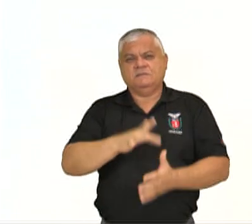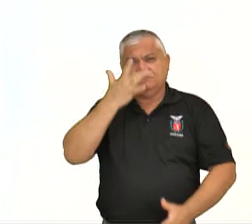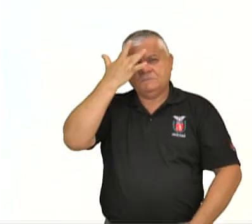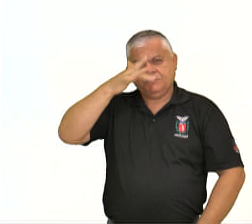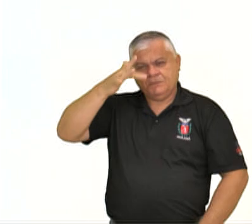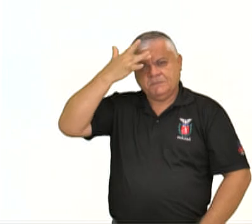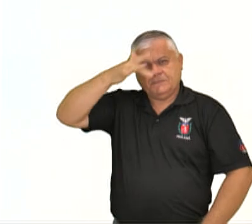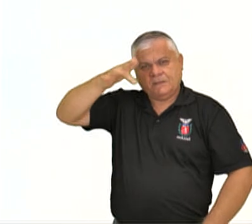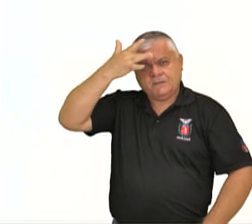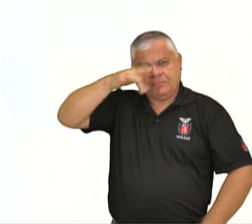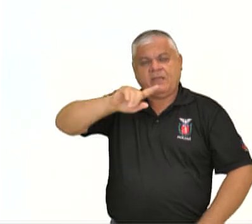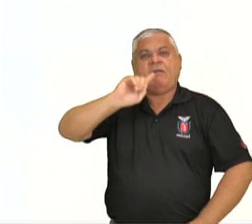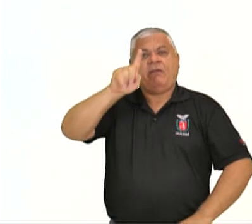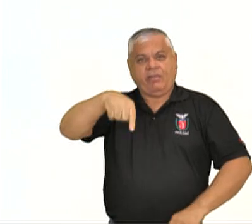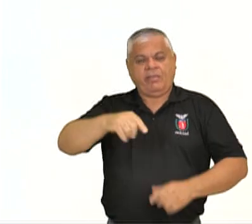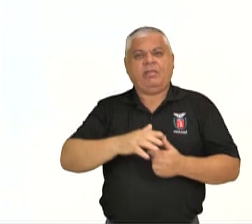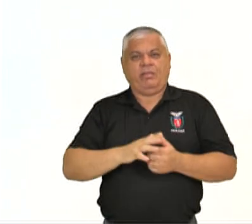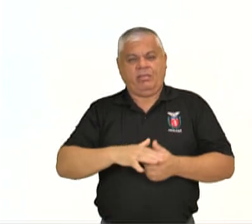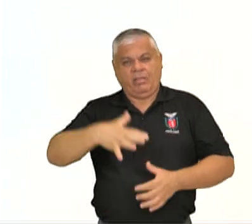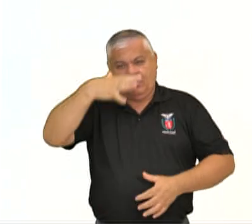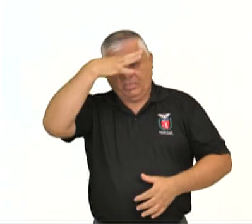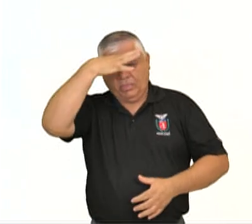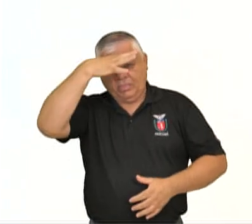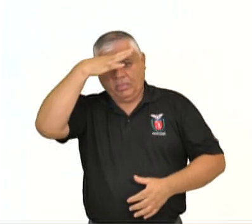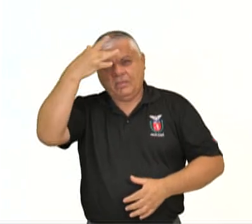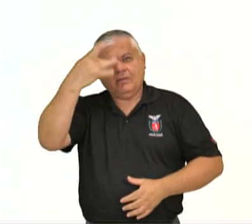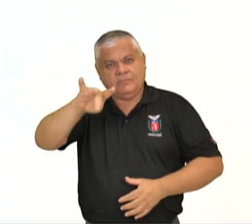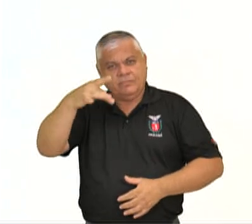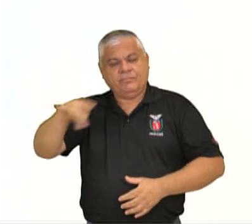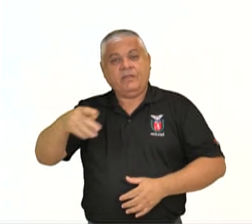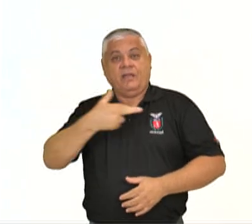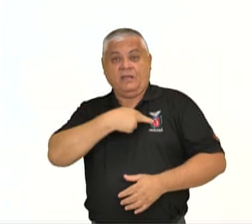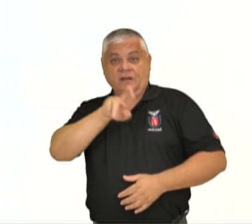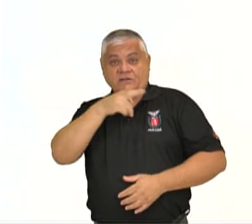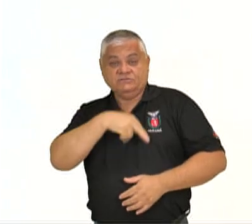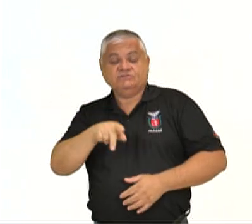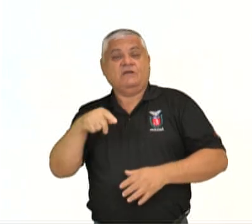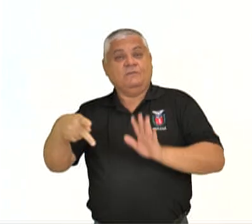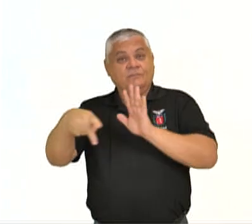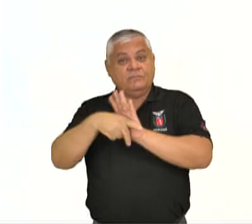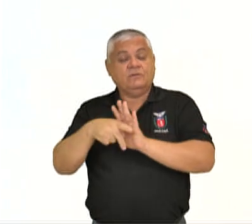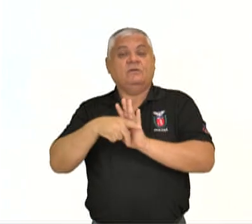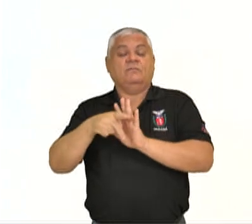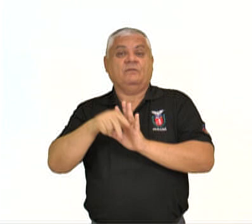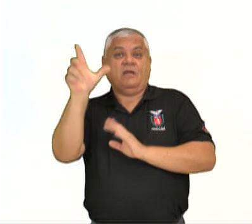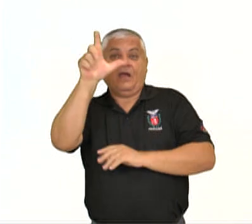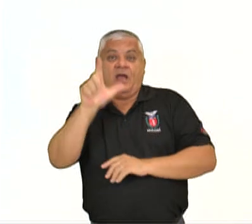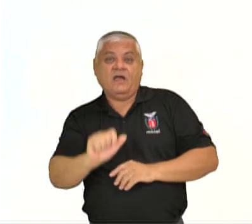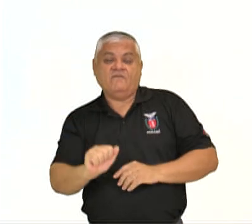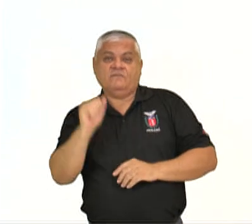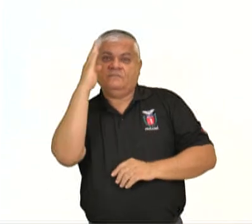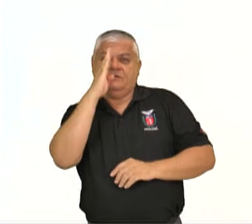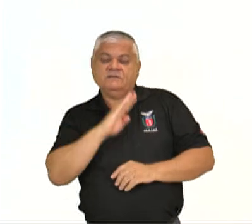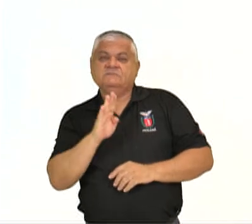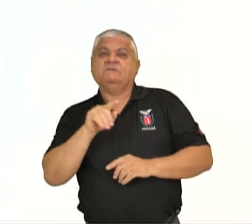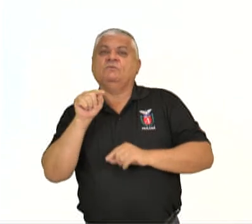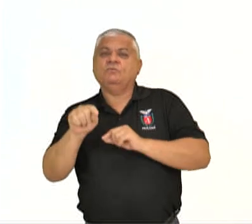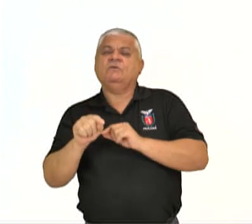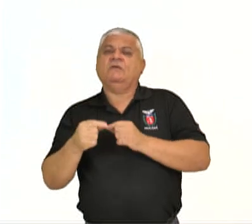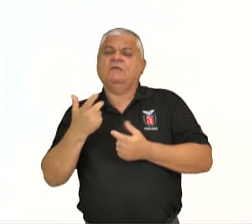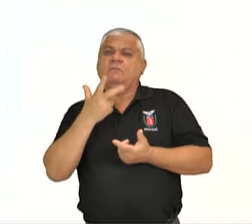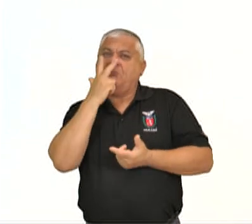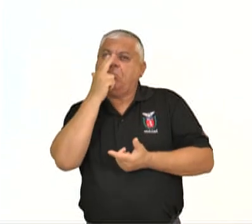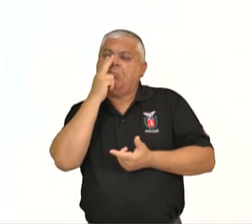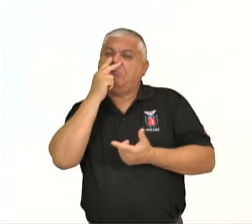candomblé? O candomblé é uma religião afro-brasileira que deriva de